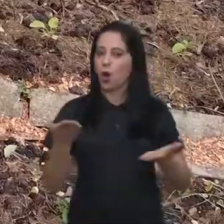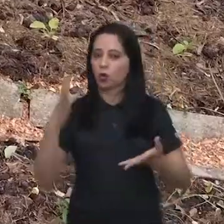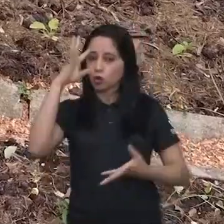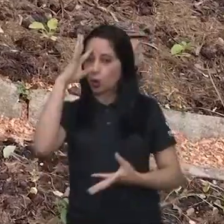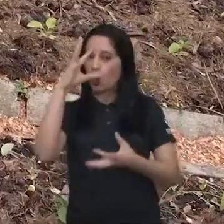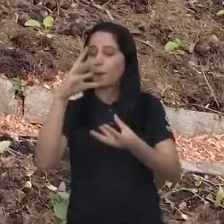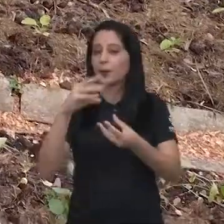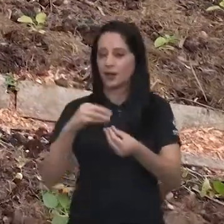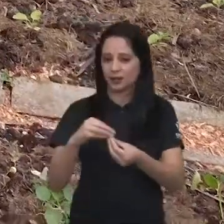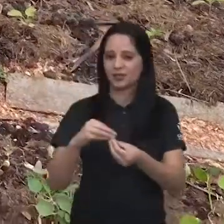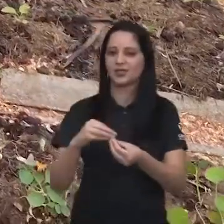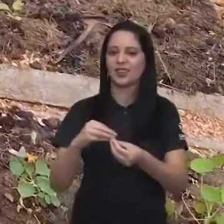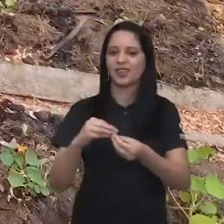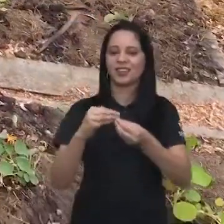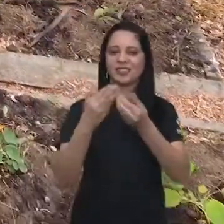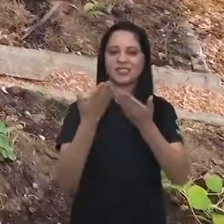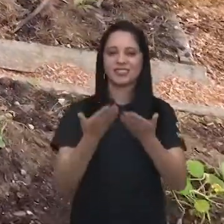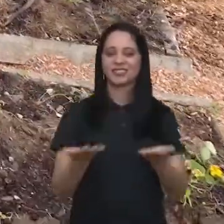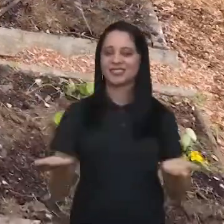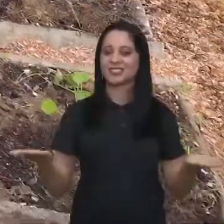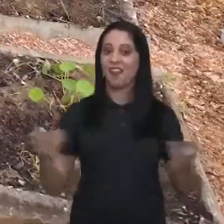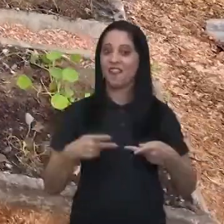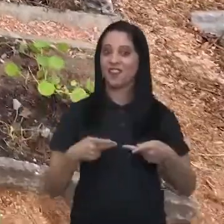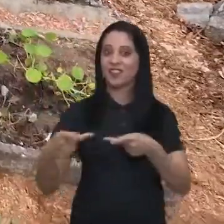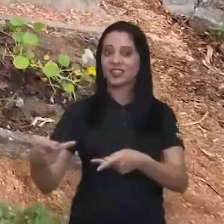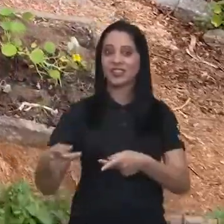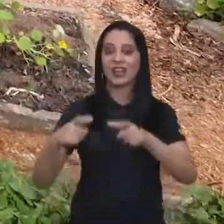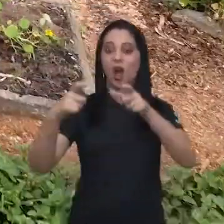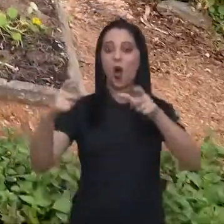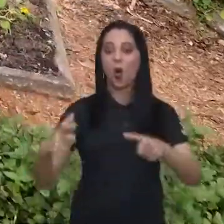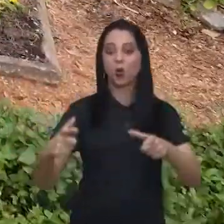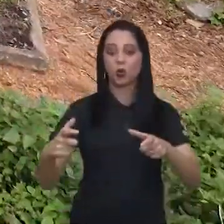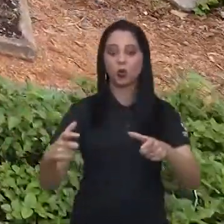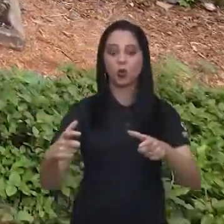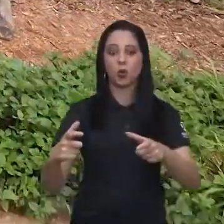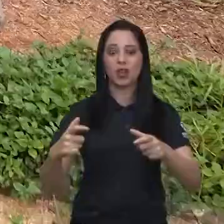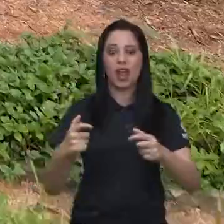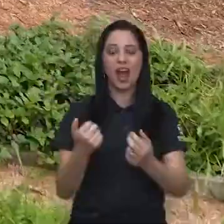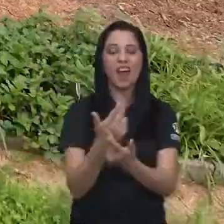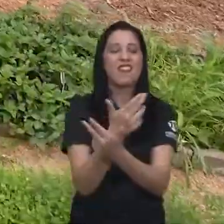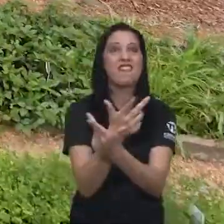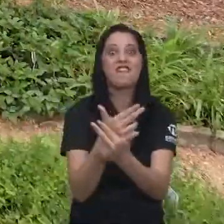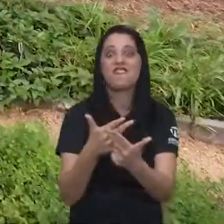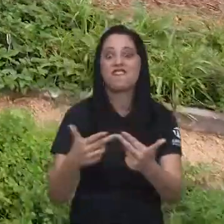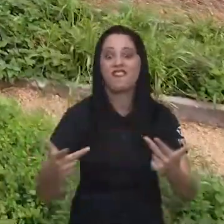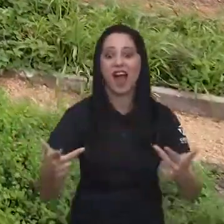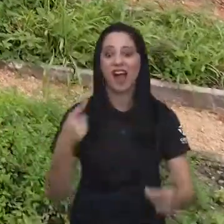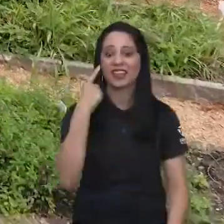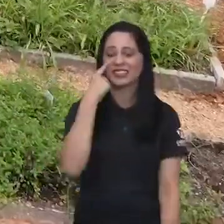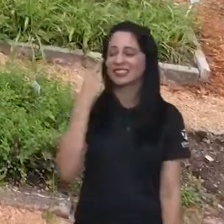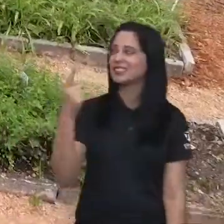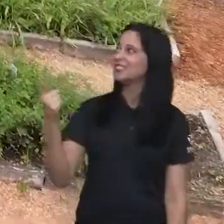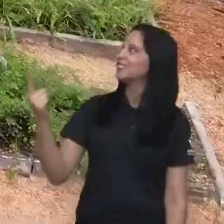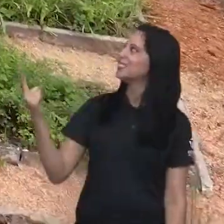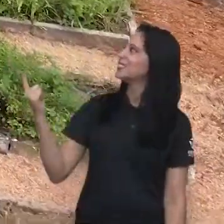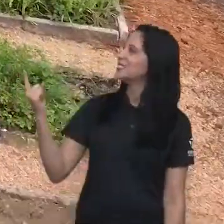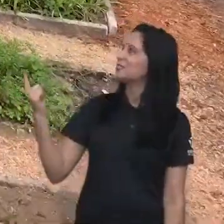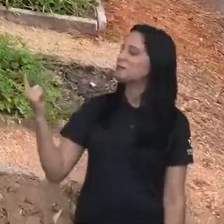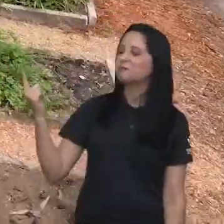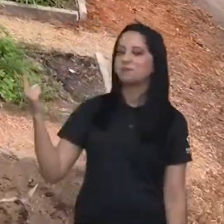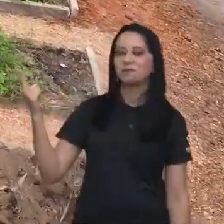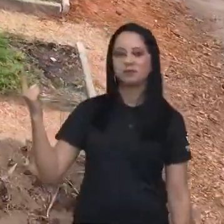essas plantas, nada melhor do que visitar um espaço que está repleto de espécies.